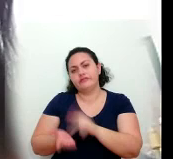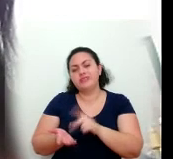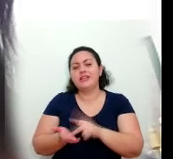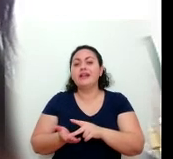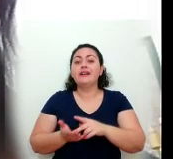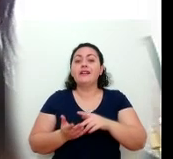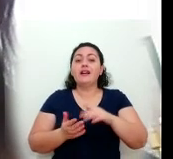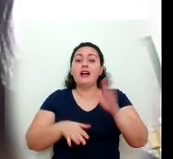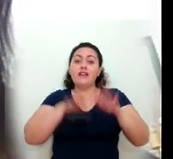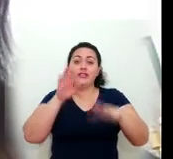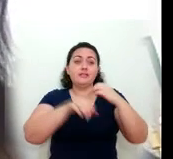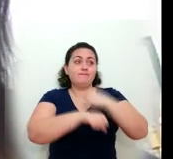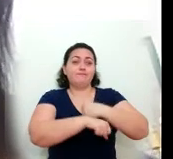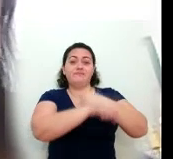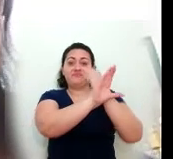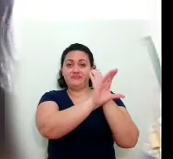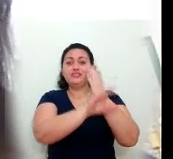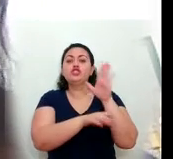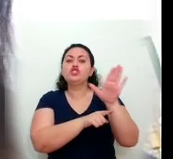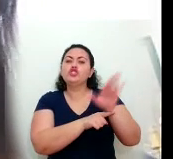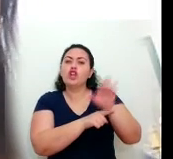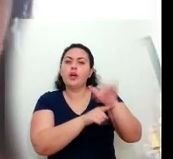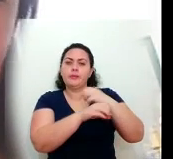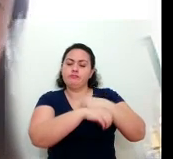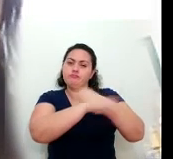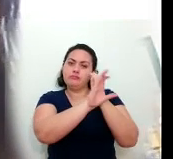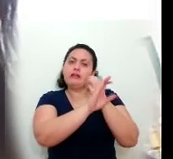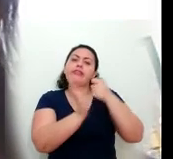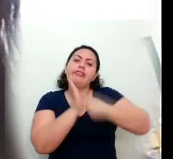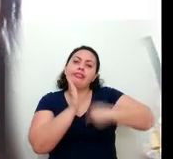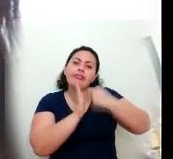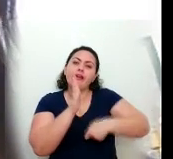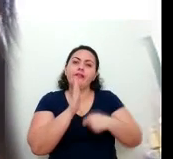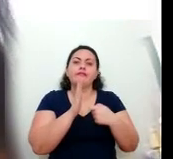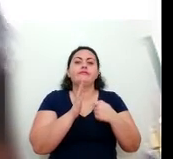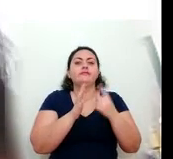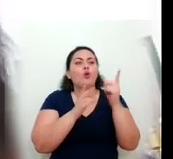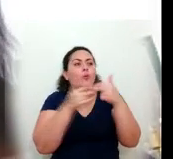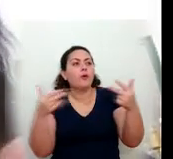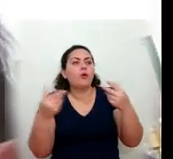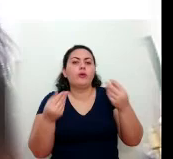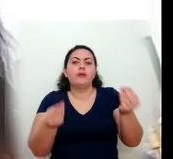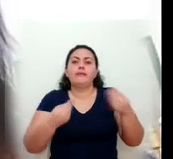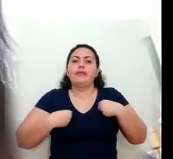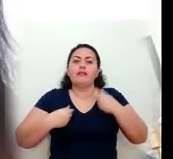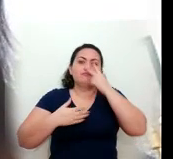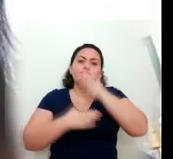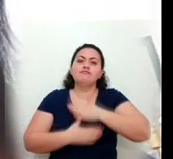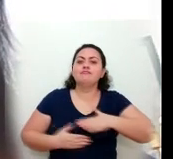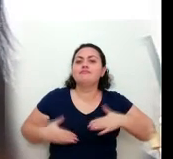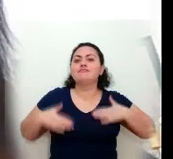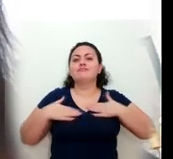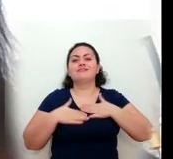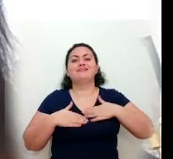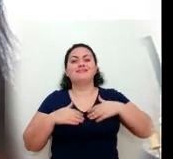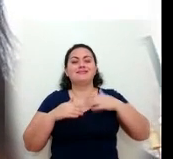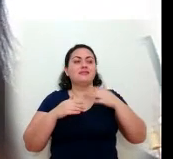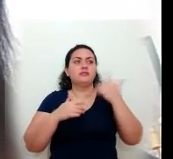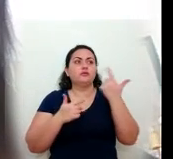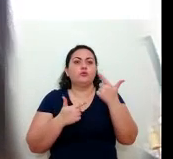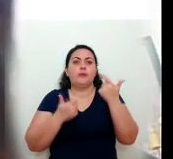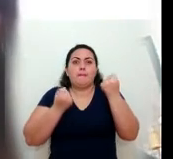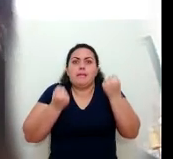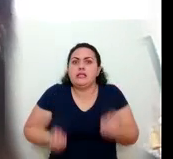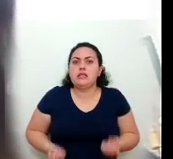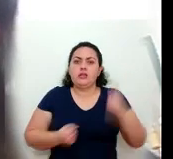gente quando faz as videochamadas, né, sempre tenta, enfim, alguma coisa ali que relaxe, distraia, né, para não ficar tão pesado e tão